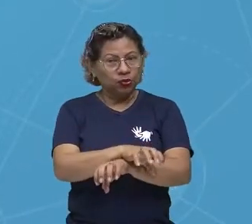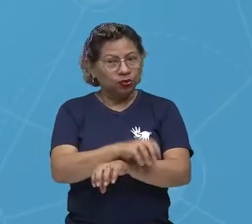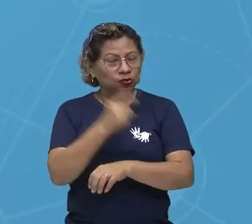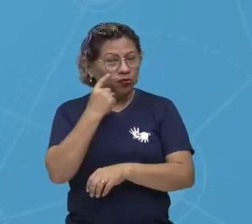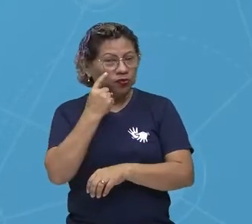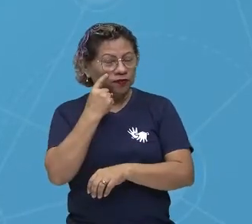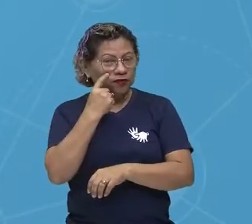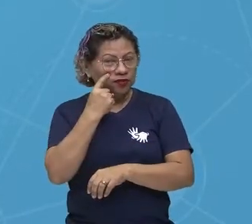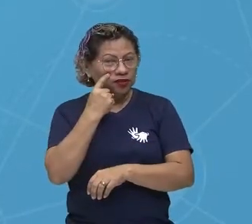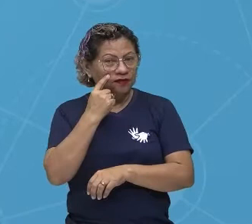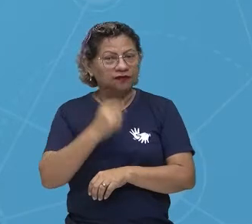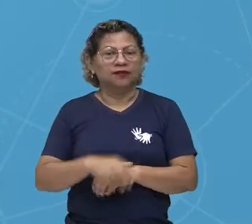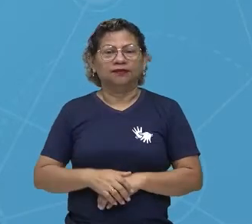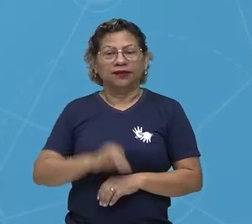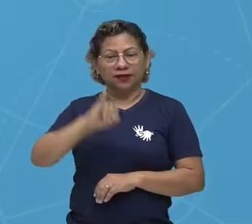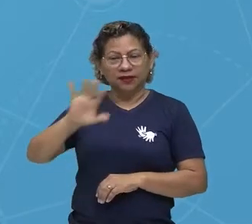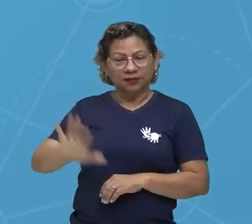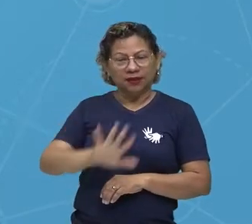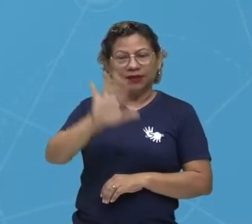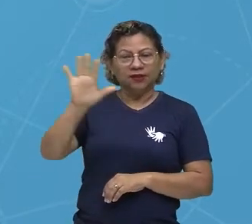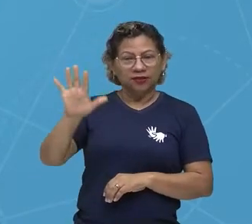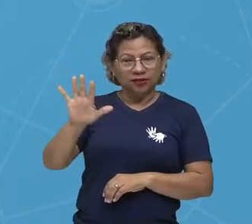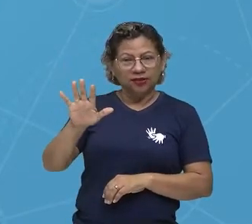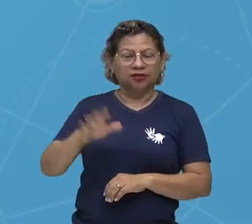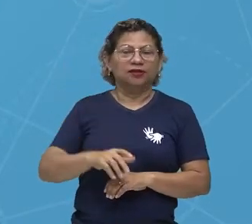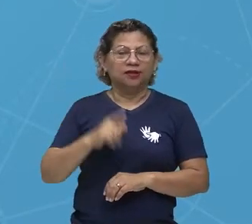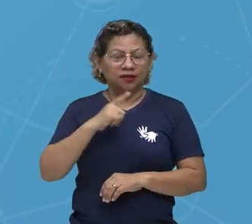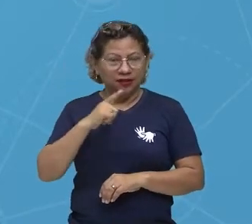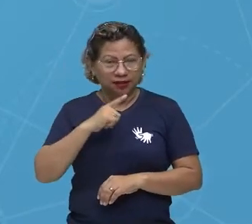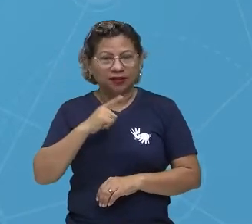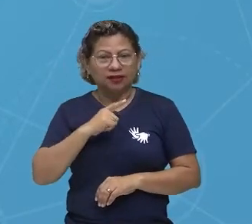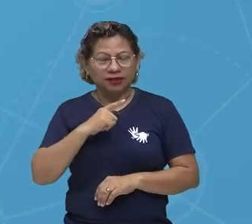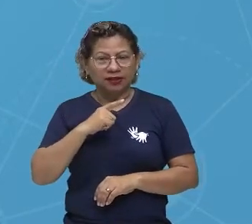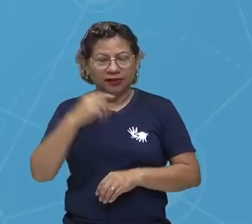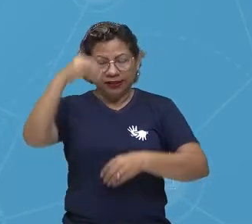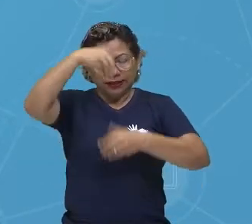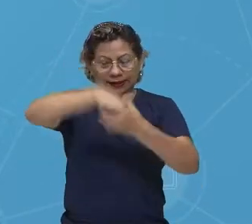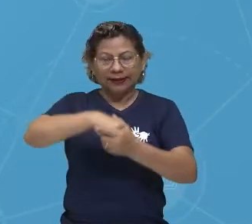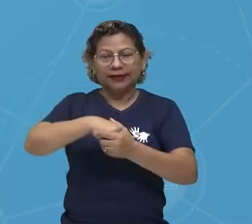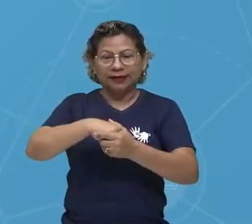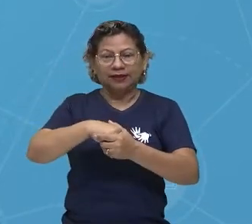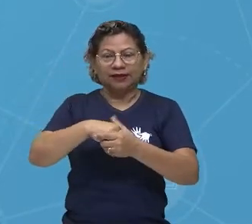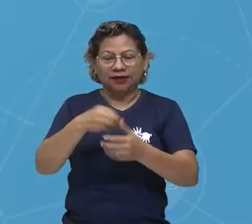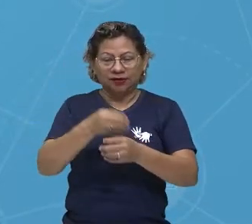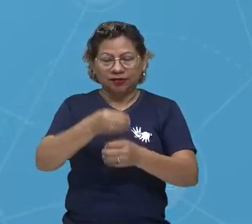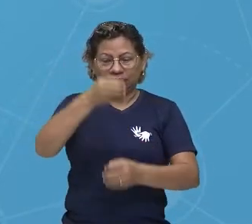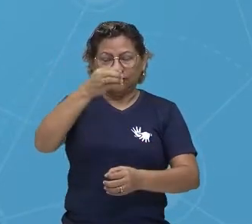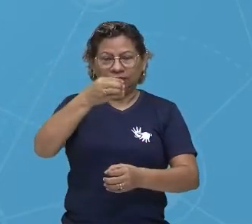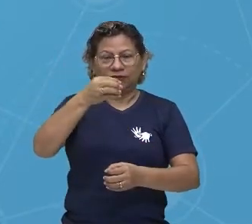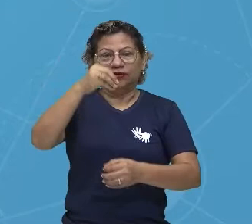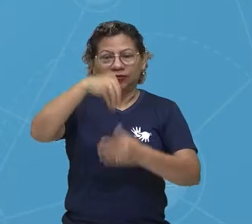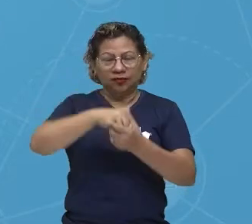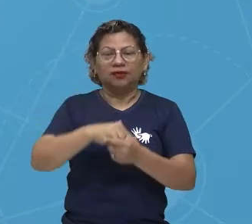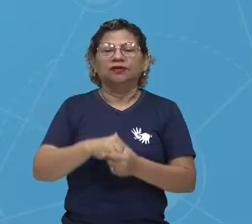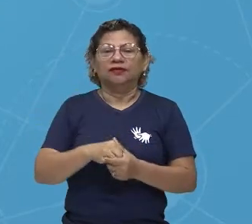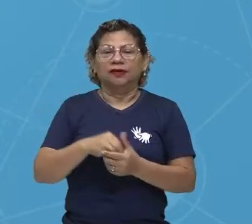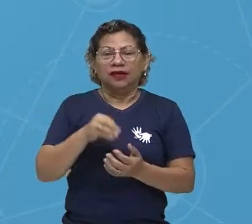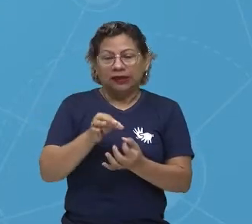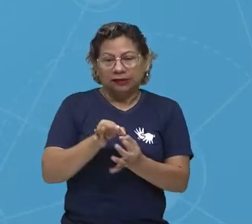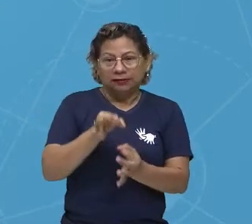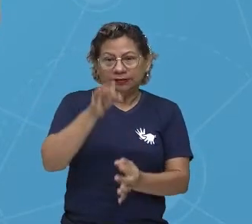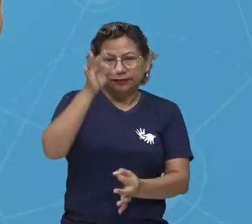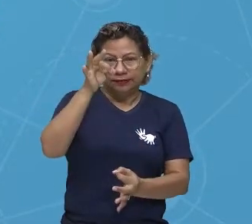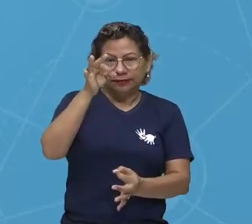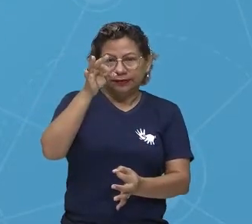um osso específico dá para gente observar algumas estruturas que compõem esse aqui é um osso longo o nome